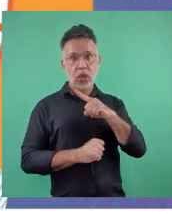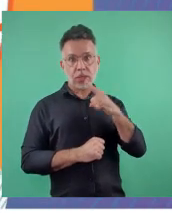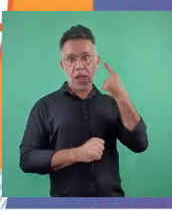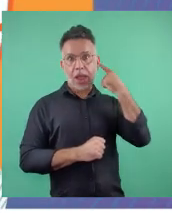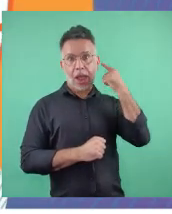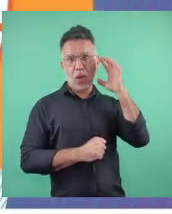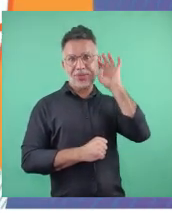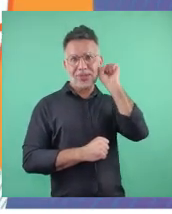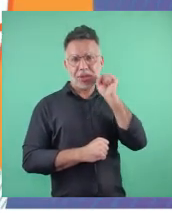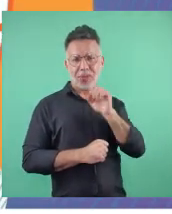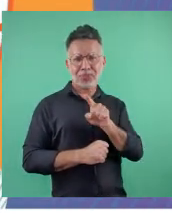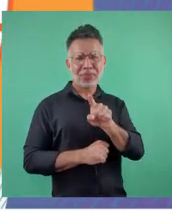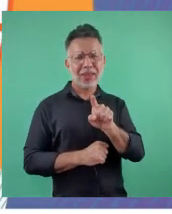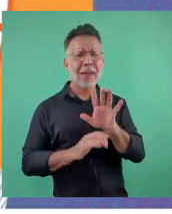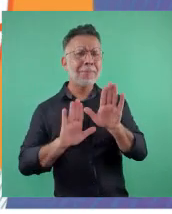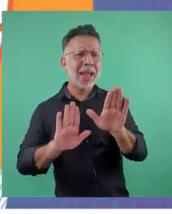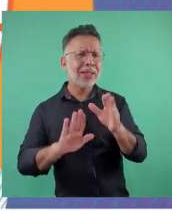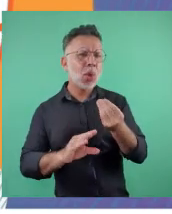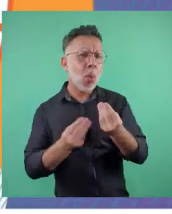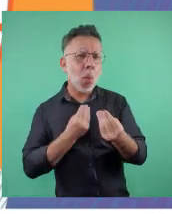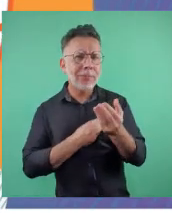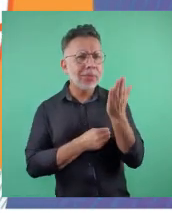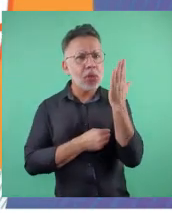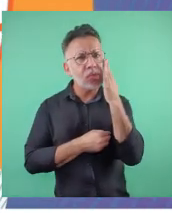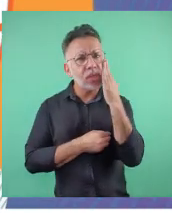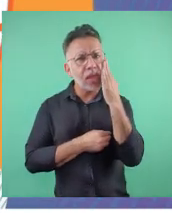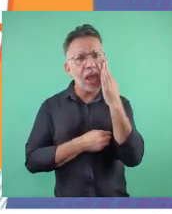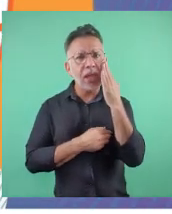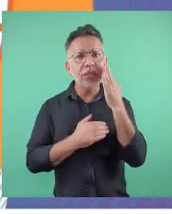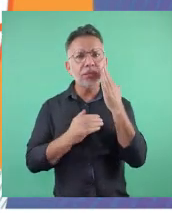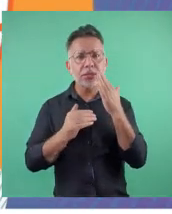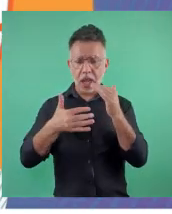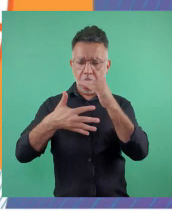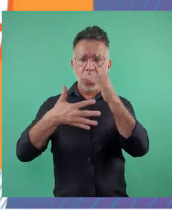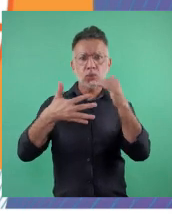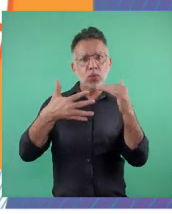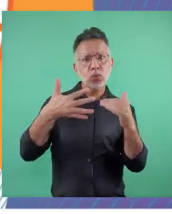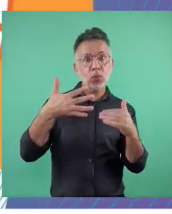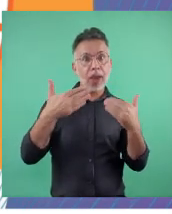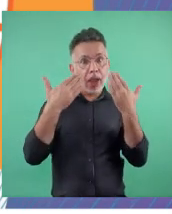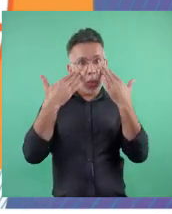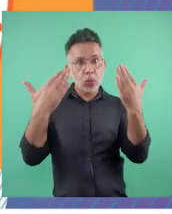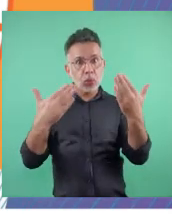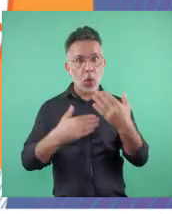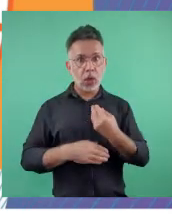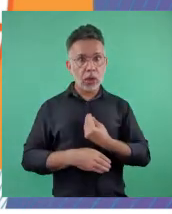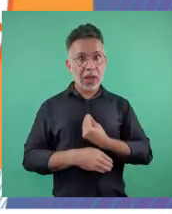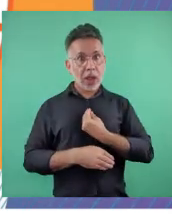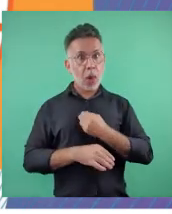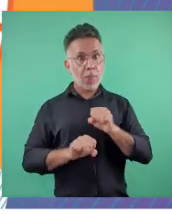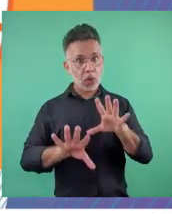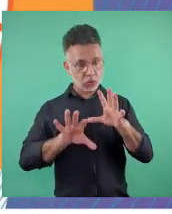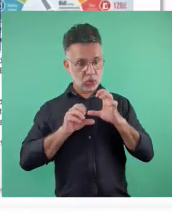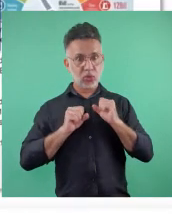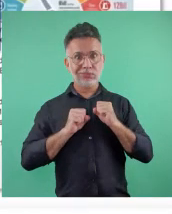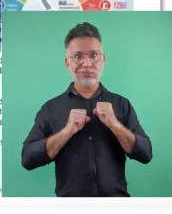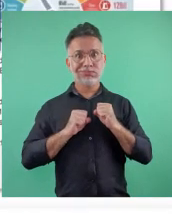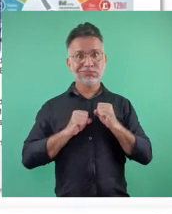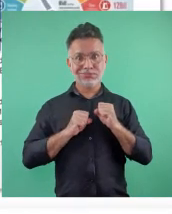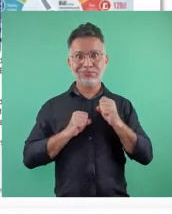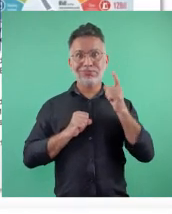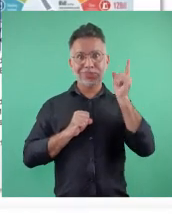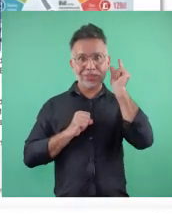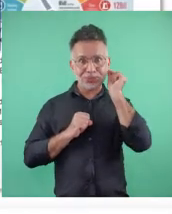audição. Mas como que eu sei em qual nível de pressão sonora que eu estou exposto e que eu posso ter algum tipo